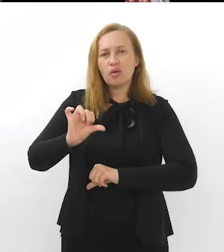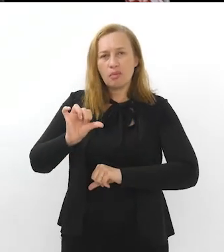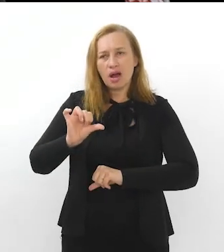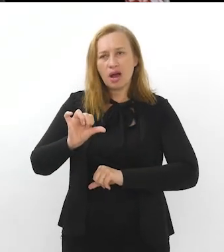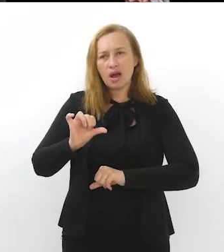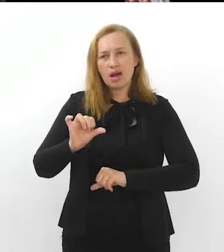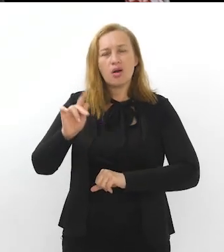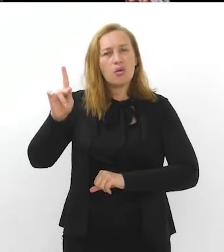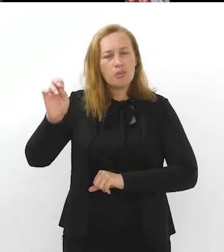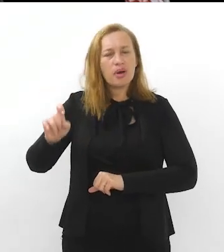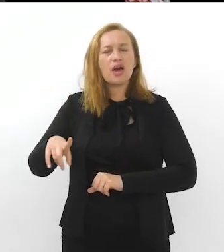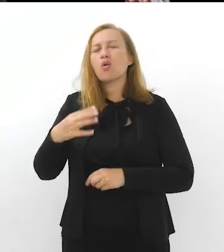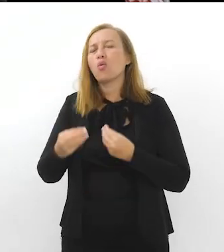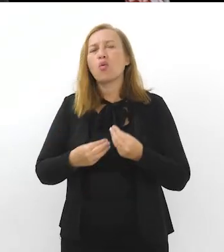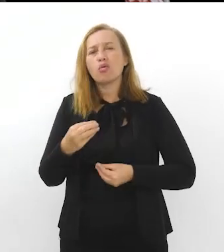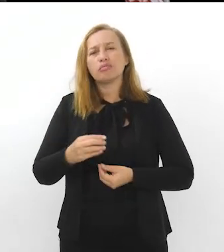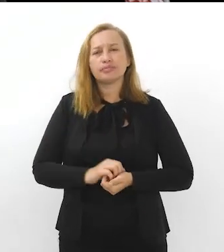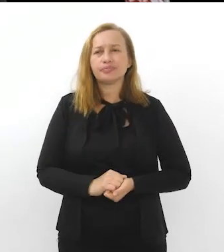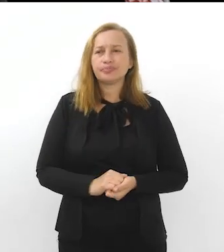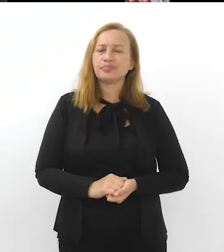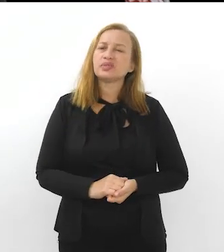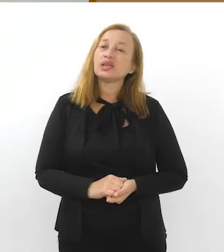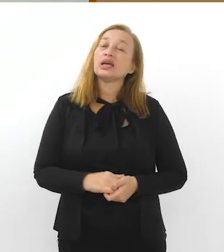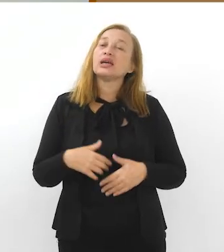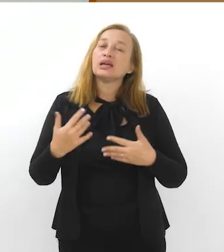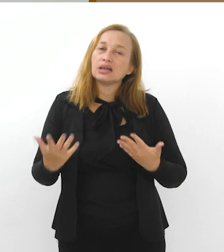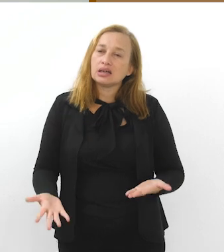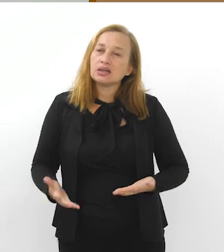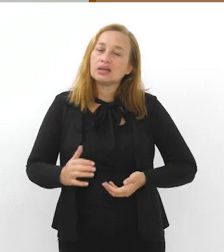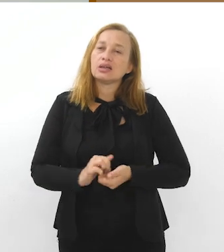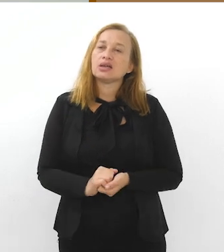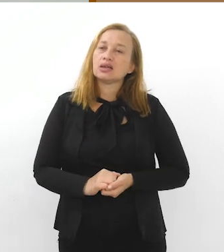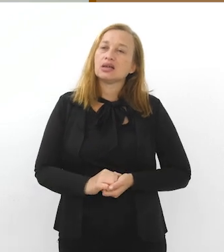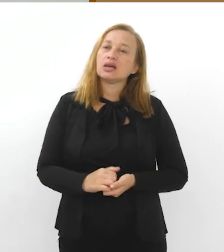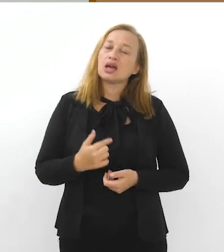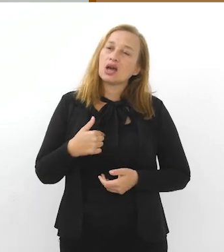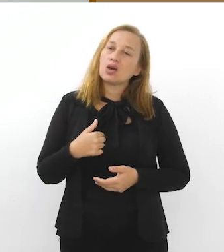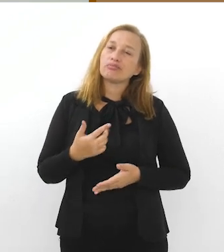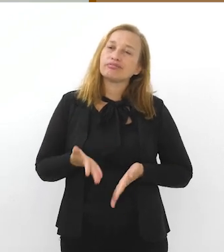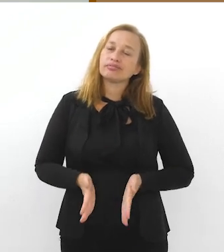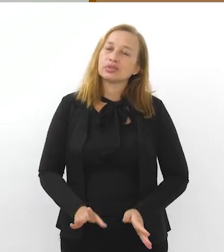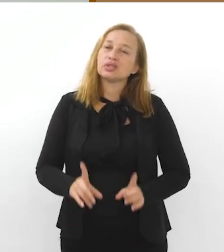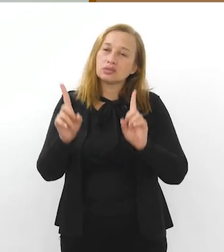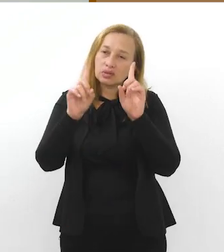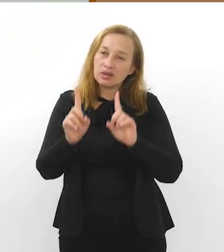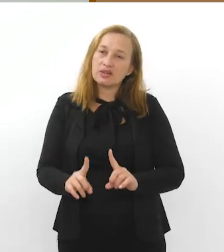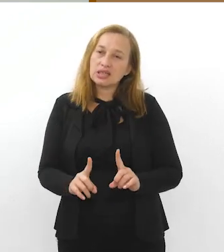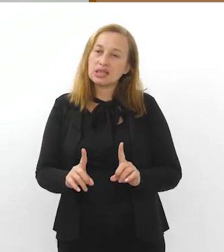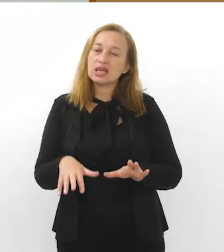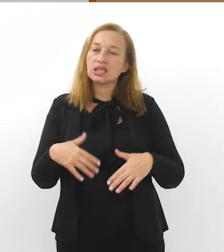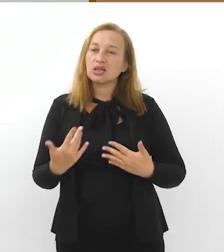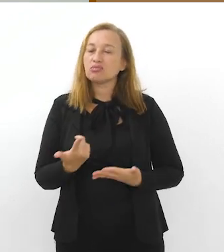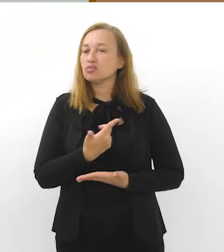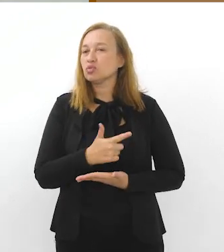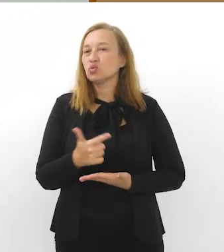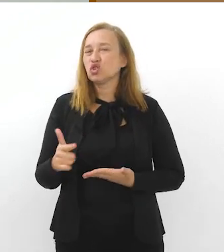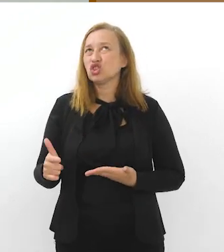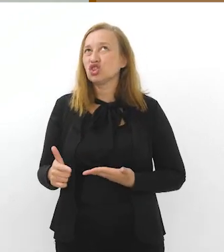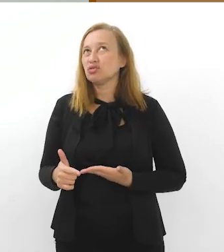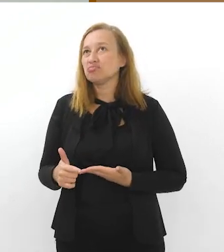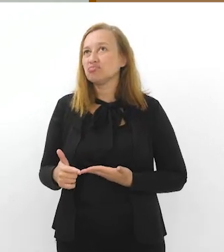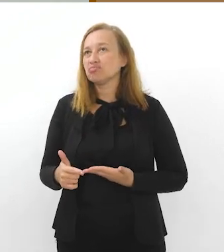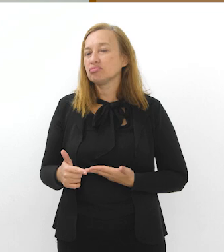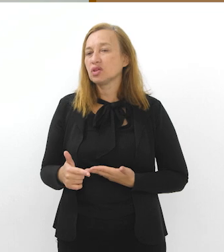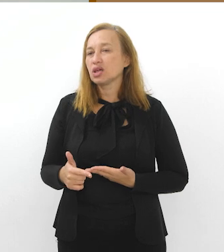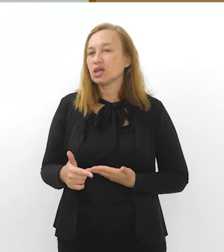pés, né? No dia a dia você utiliza muito os pés. Então, eu nasci com a deficiência, então eu não tinha assim